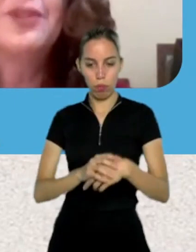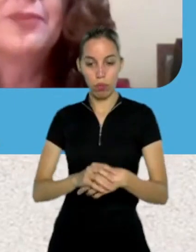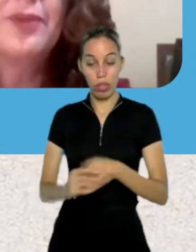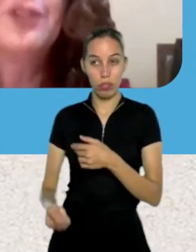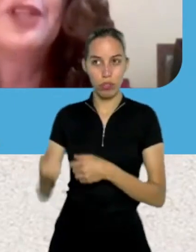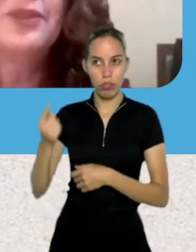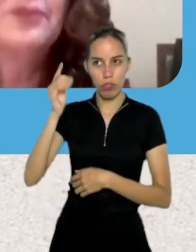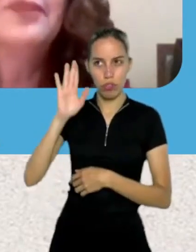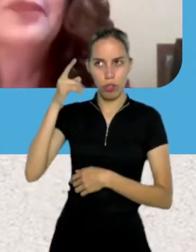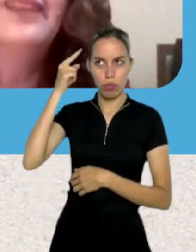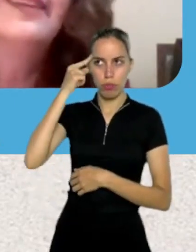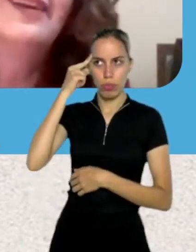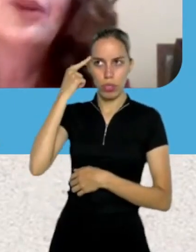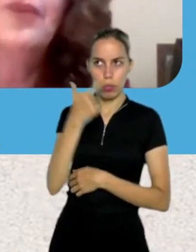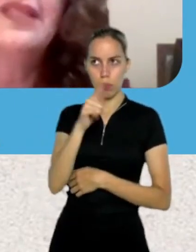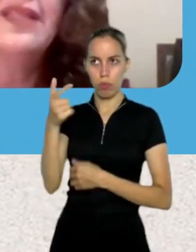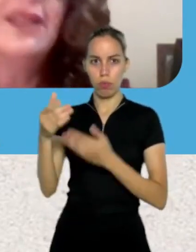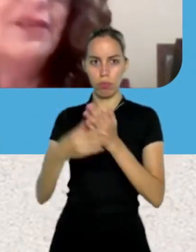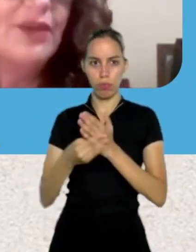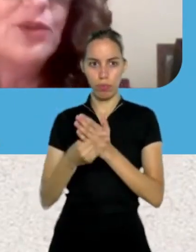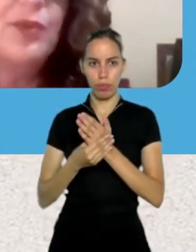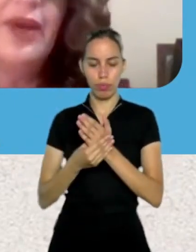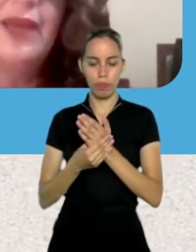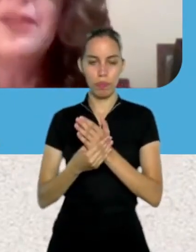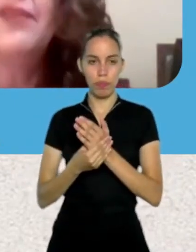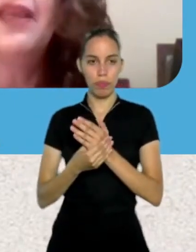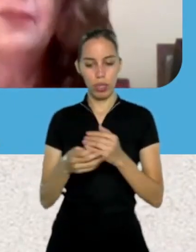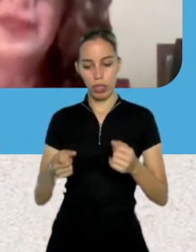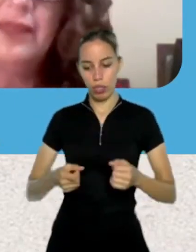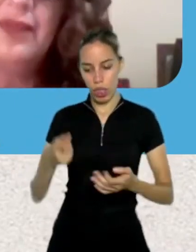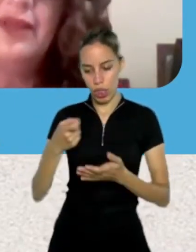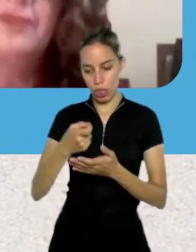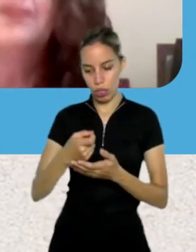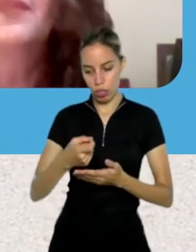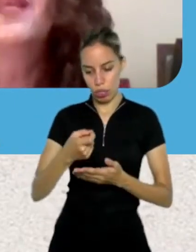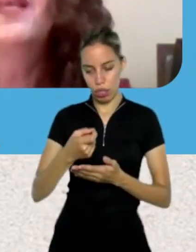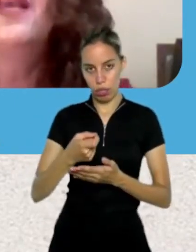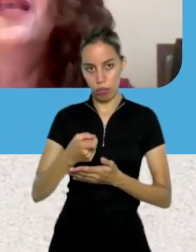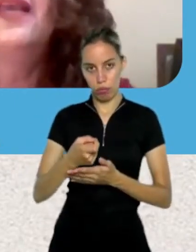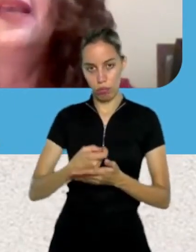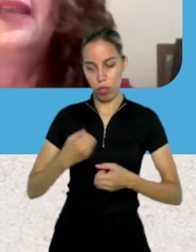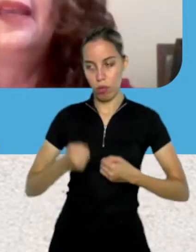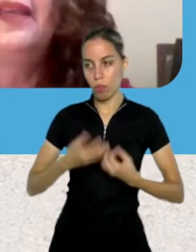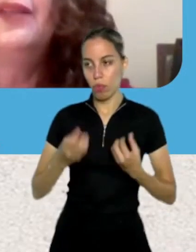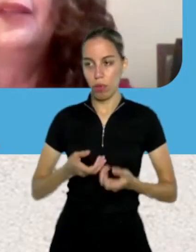no próximo projeto, né? Aí eu comecei a escrever uns poemas, veio a pandemia.